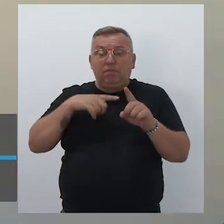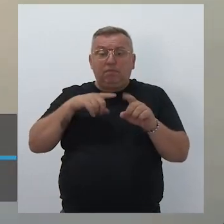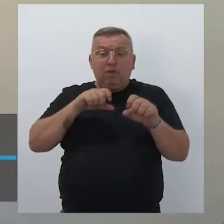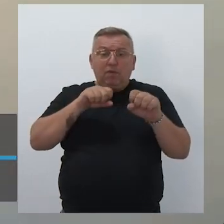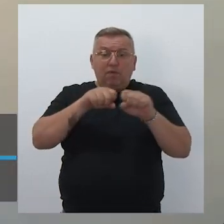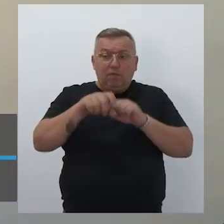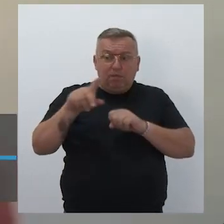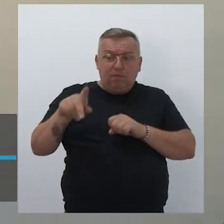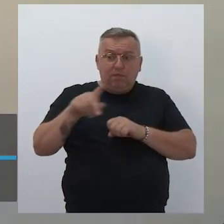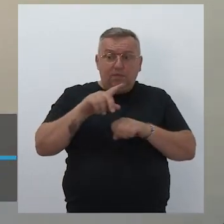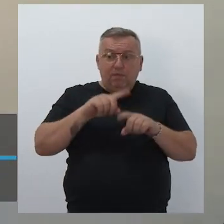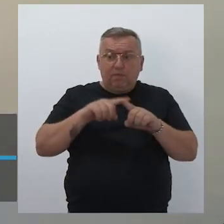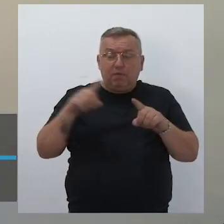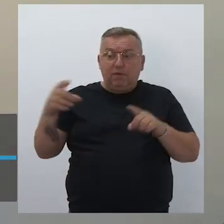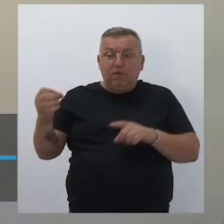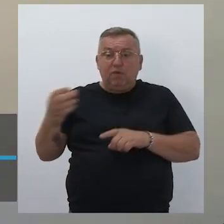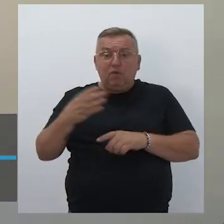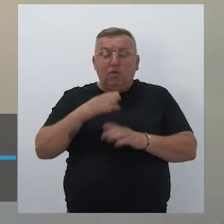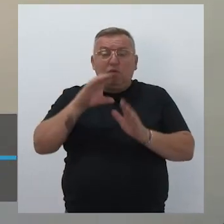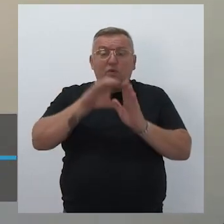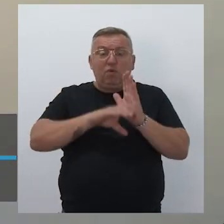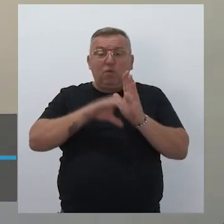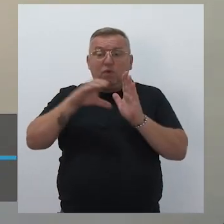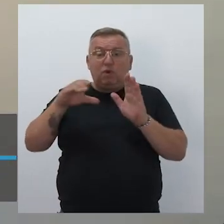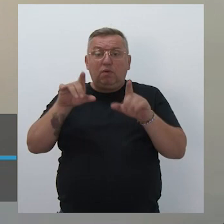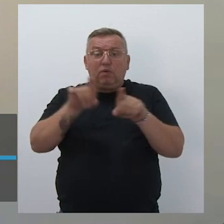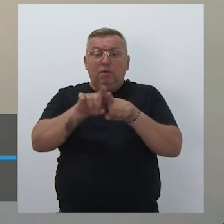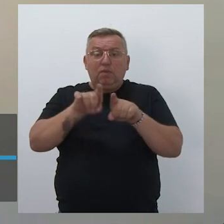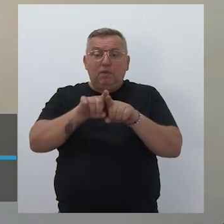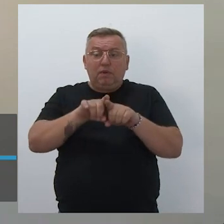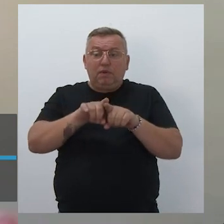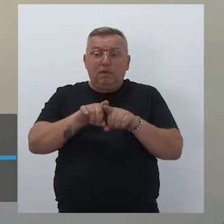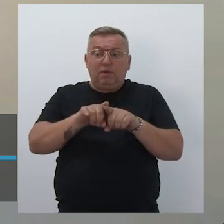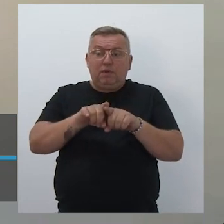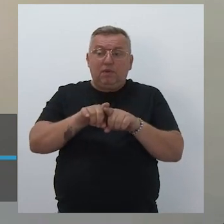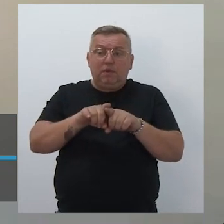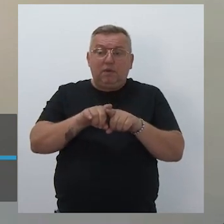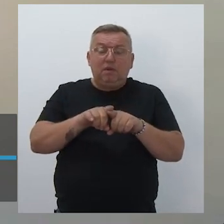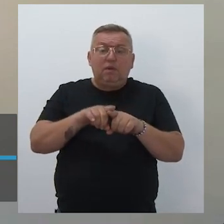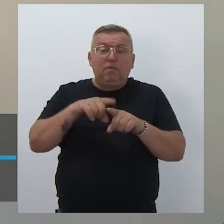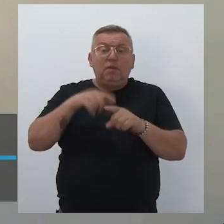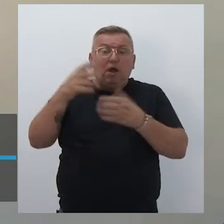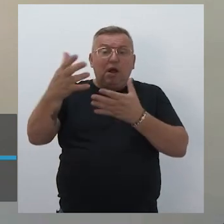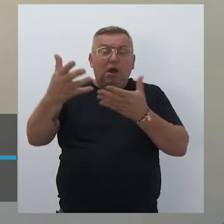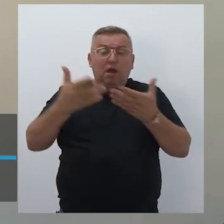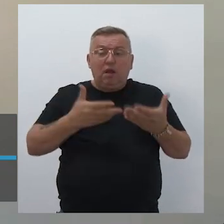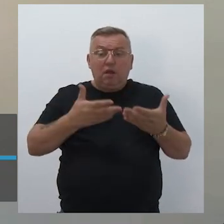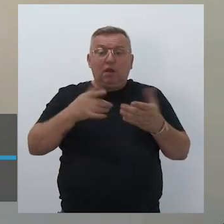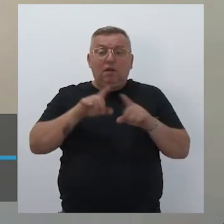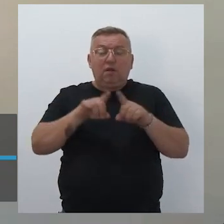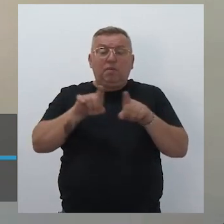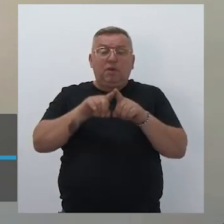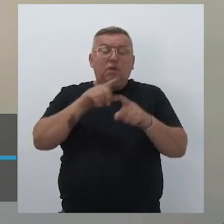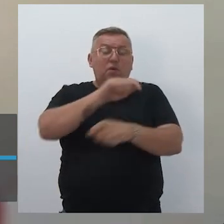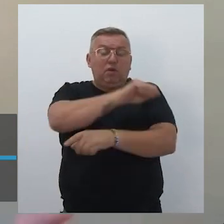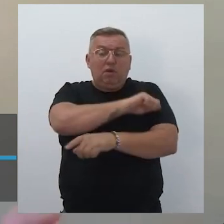os professores para esse novo currículo, quanto também para receber os